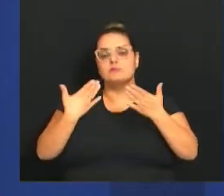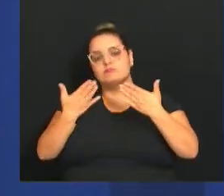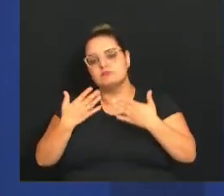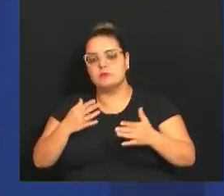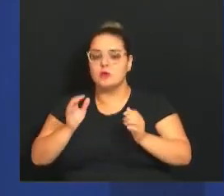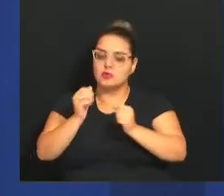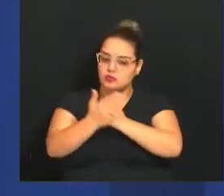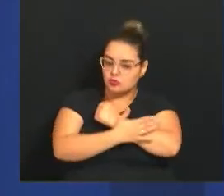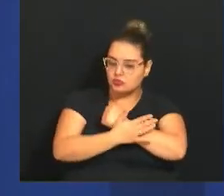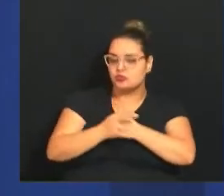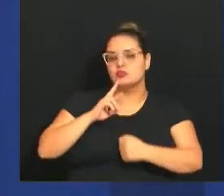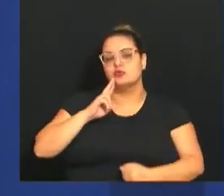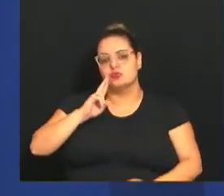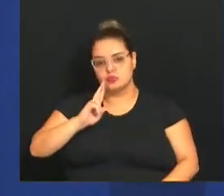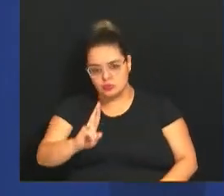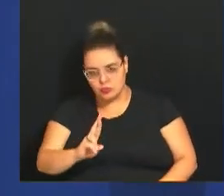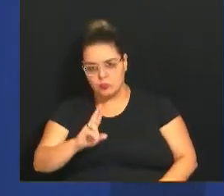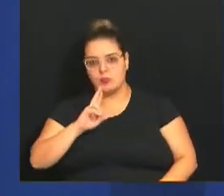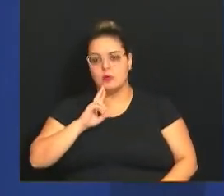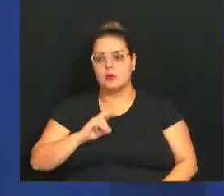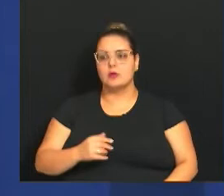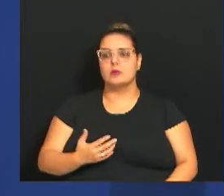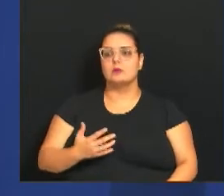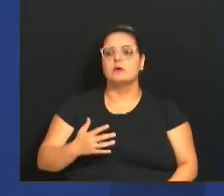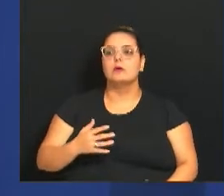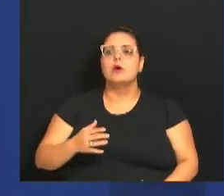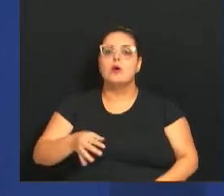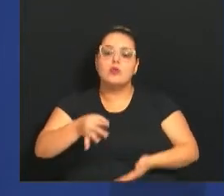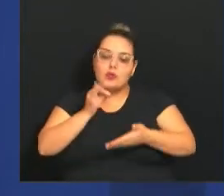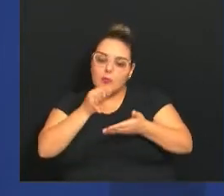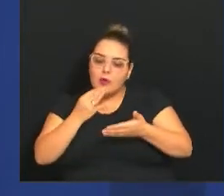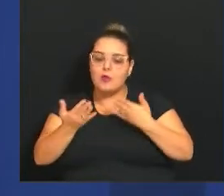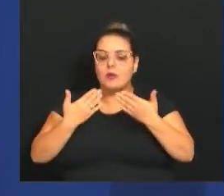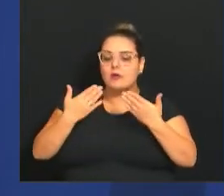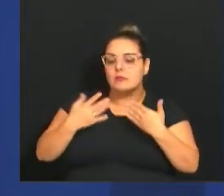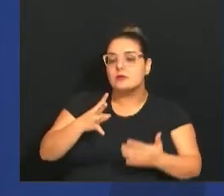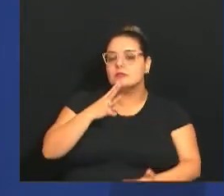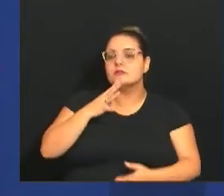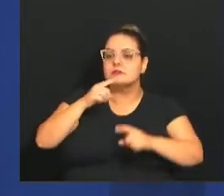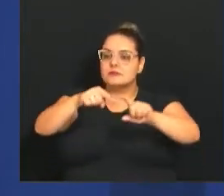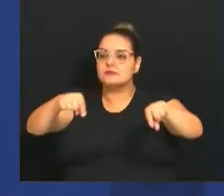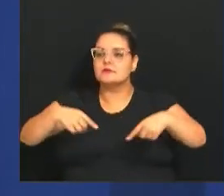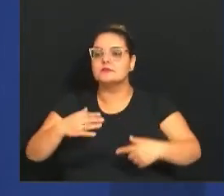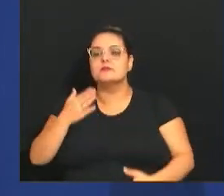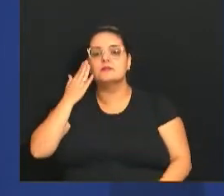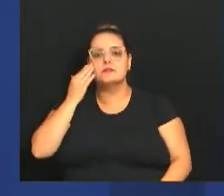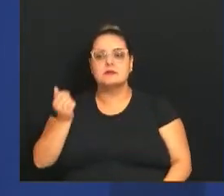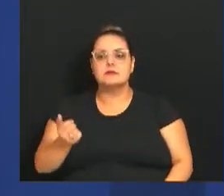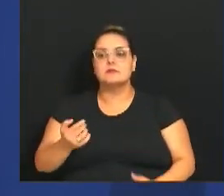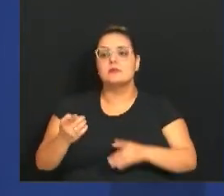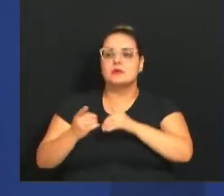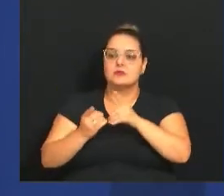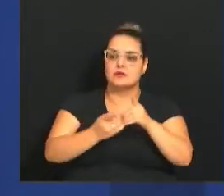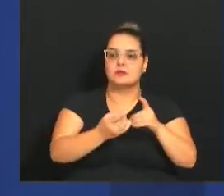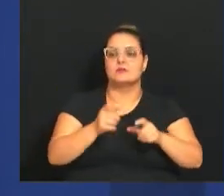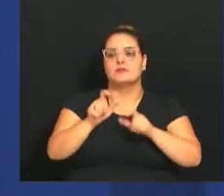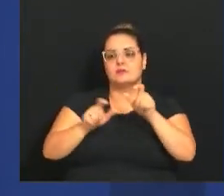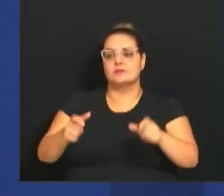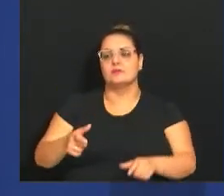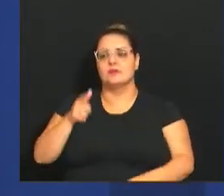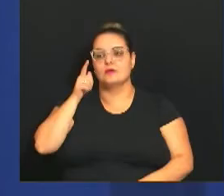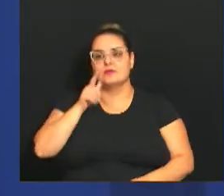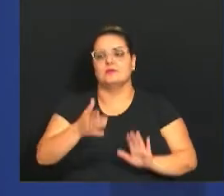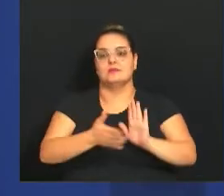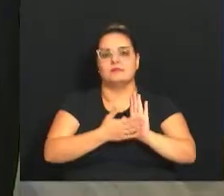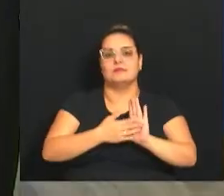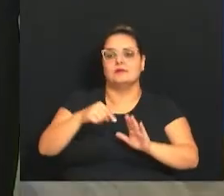café, conhecer a Câmara, conhecer o gabinete. Vamos poder saber as demandas da população para a gente conseguir propor melhor aqui dentro